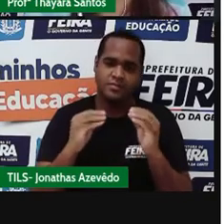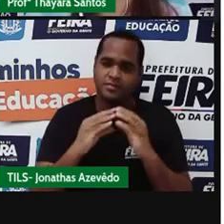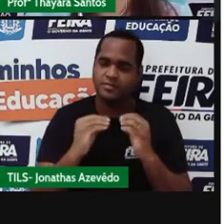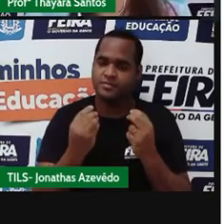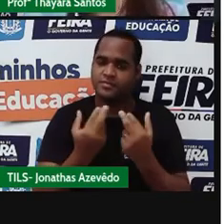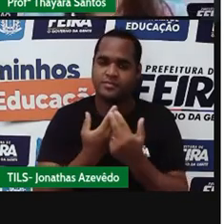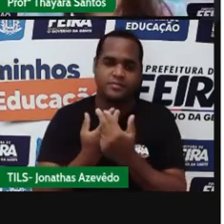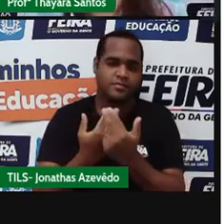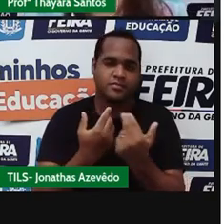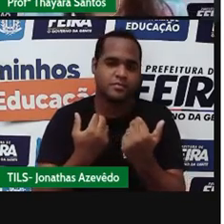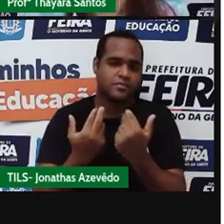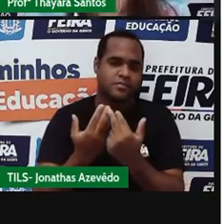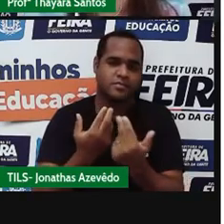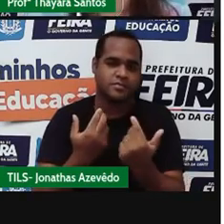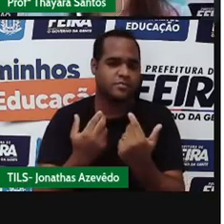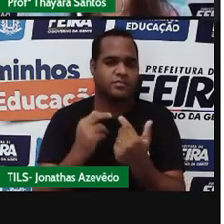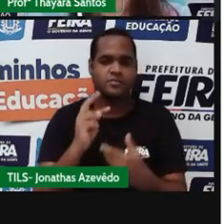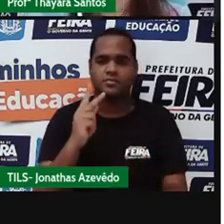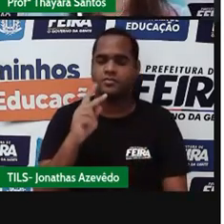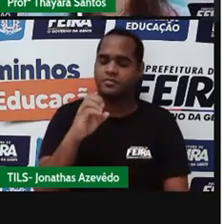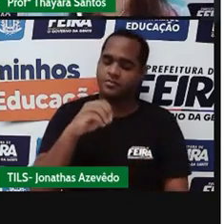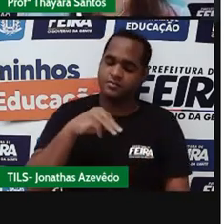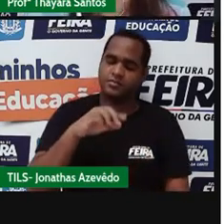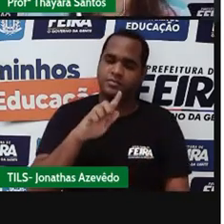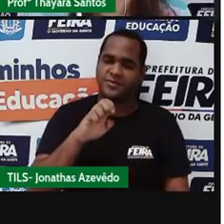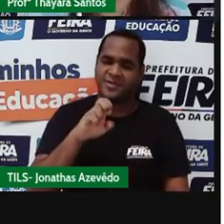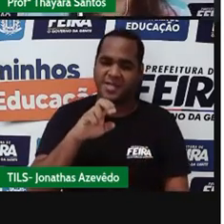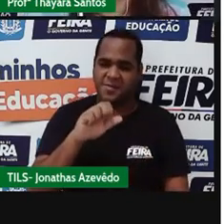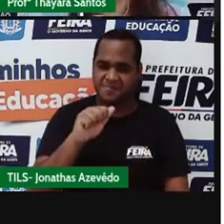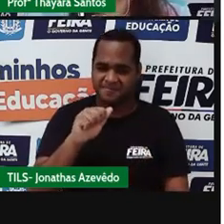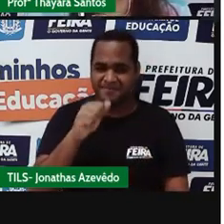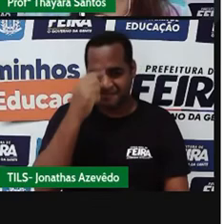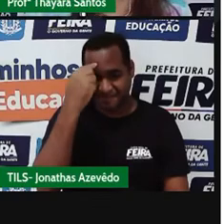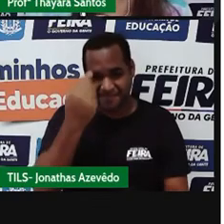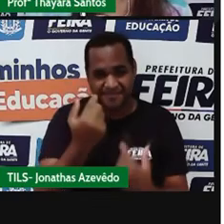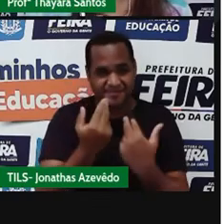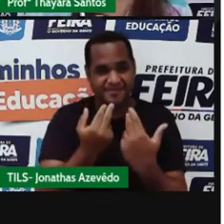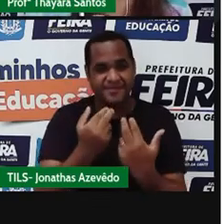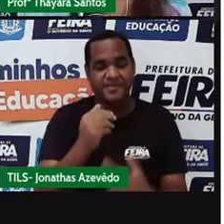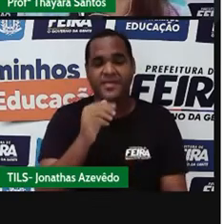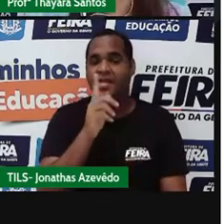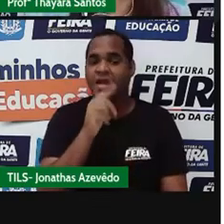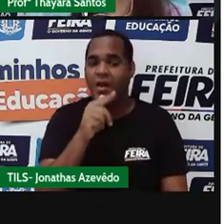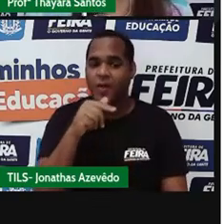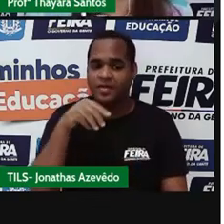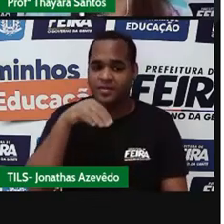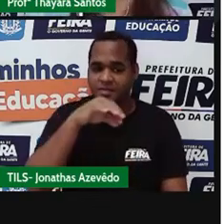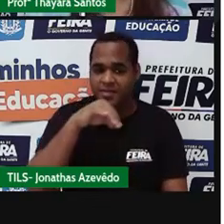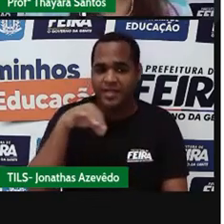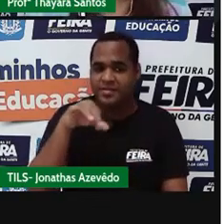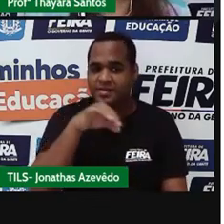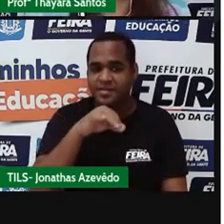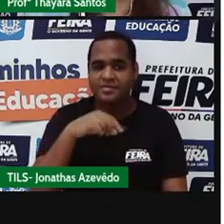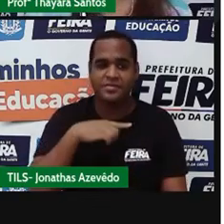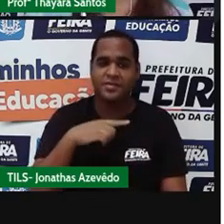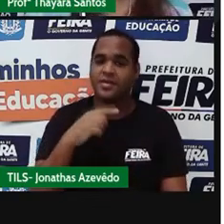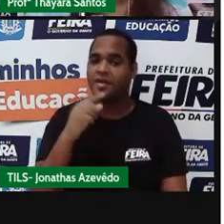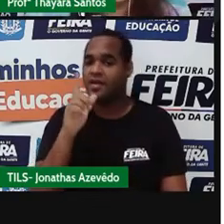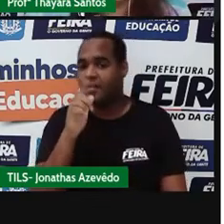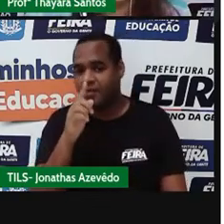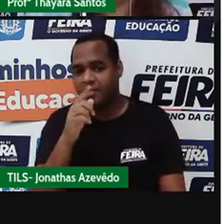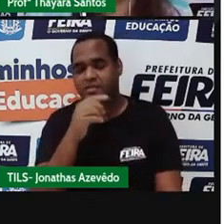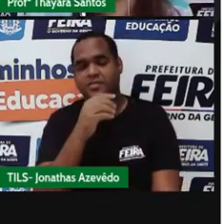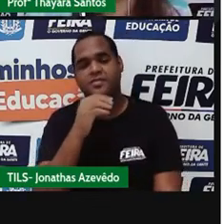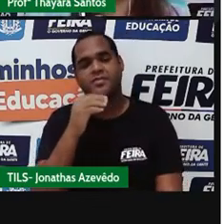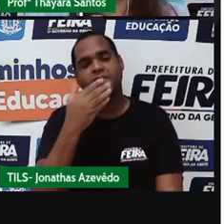mesma coisa, gente tem uma mistura homogênea. Água mais sal. A mesma coisa de água e açúcar. Ele